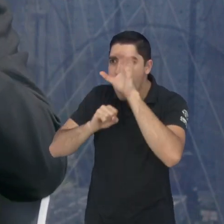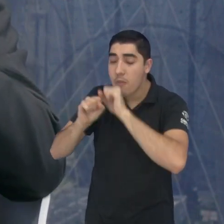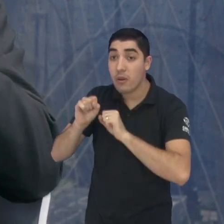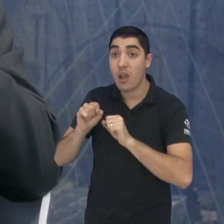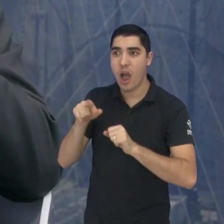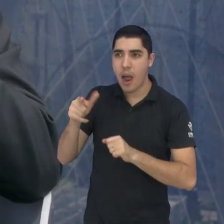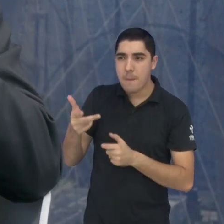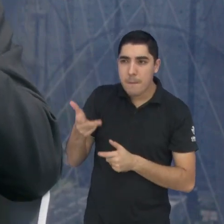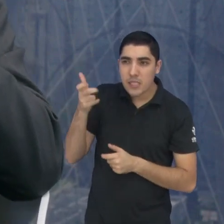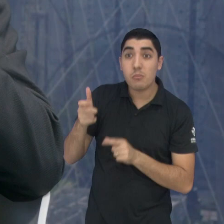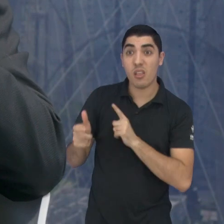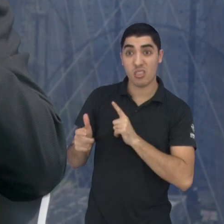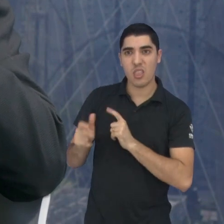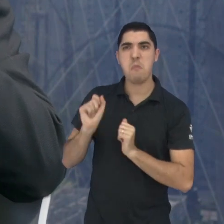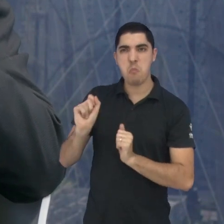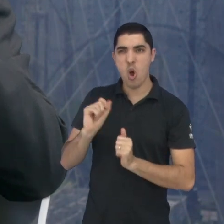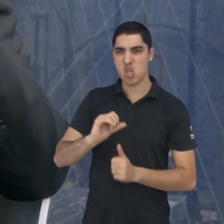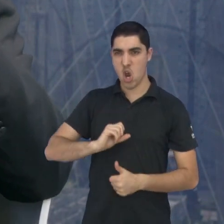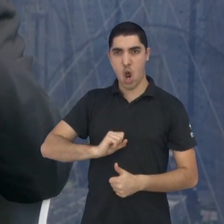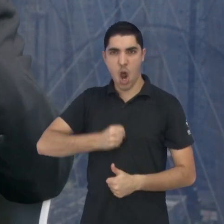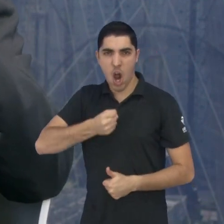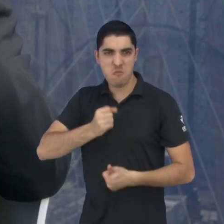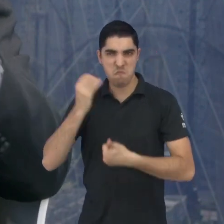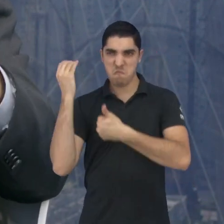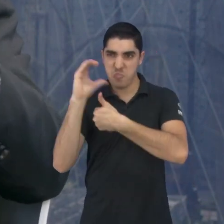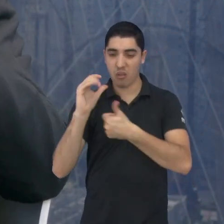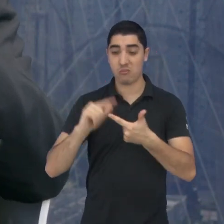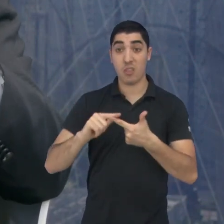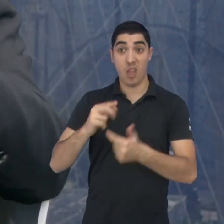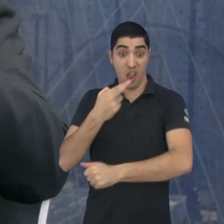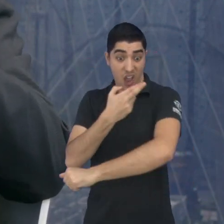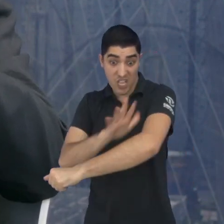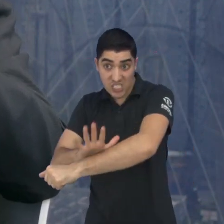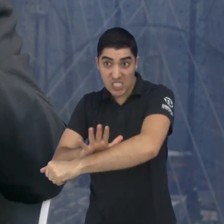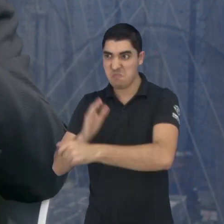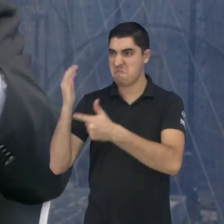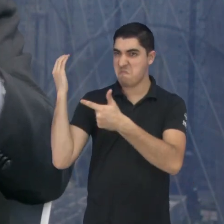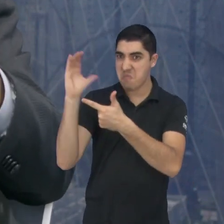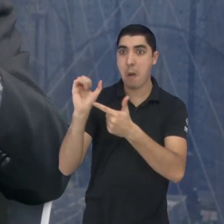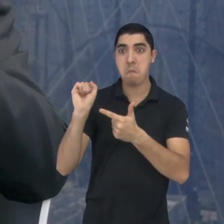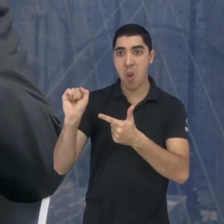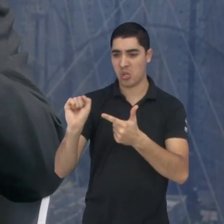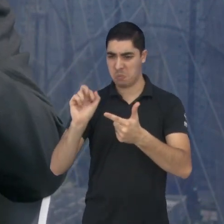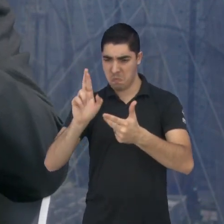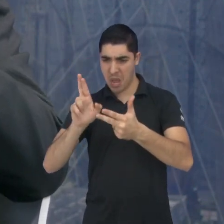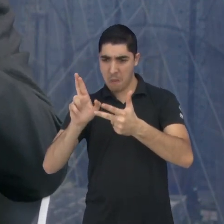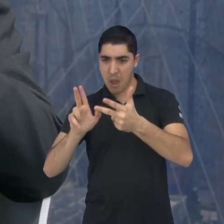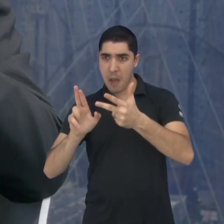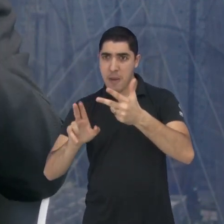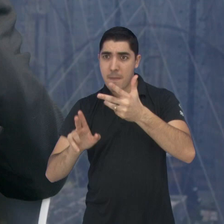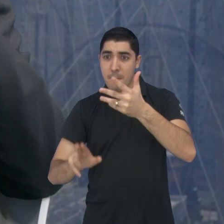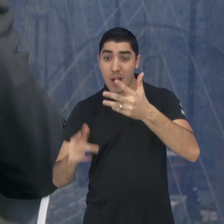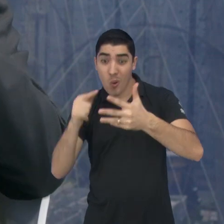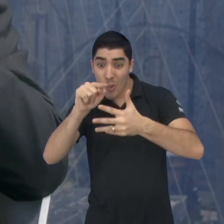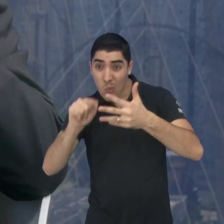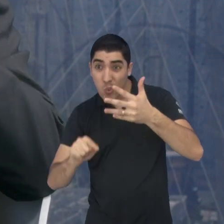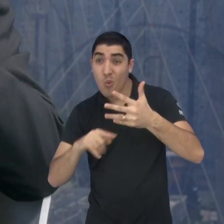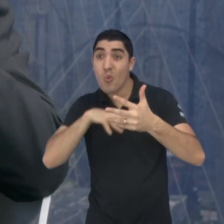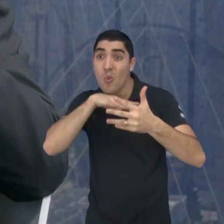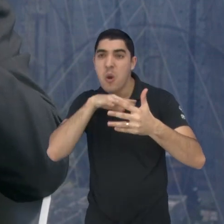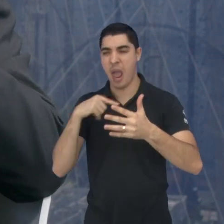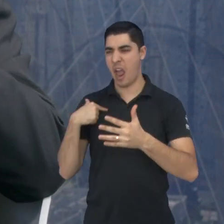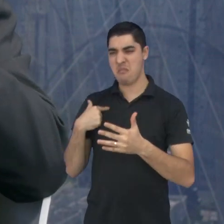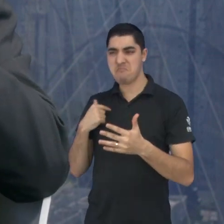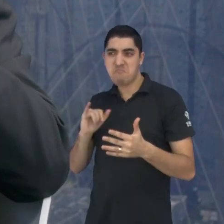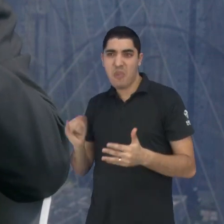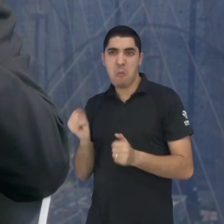ódio, discursos de racismo, e isso vai também, acaba sendo de alguma forma utilizado, produzindo algum